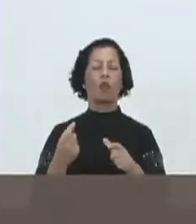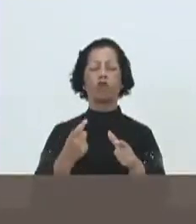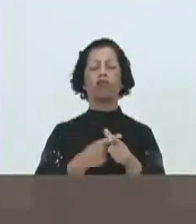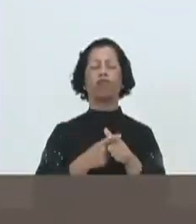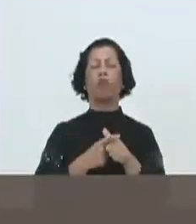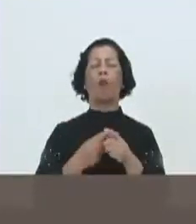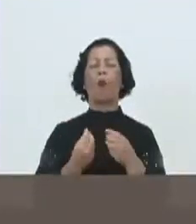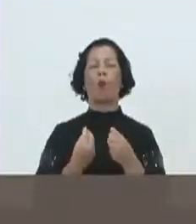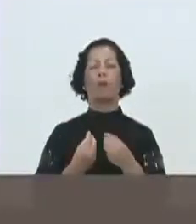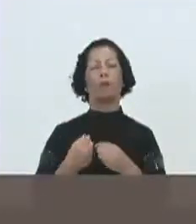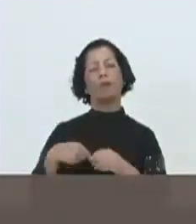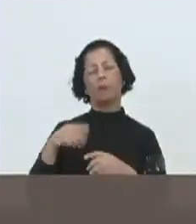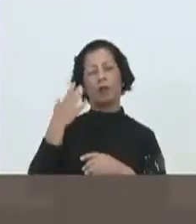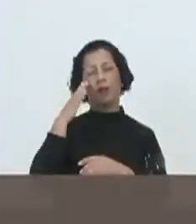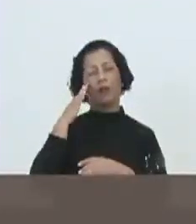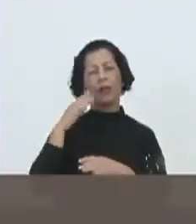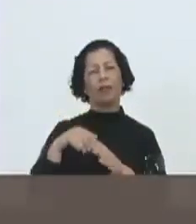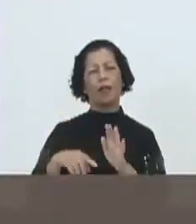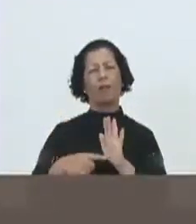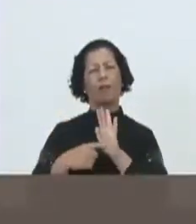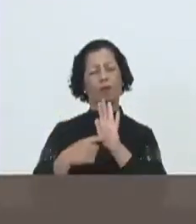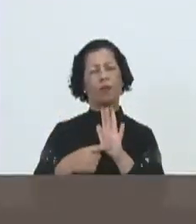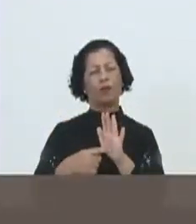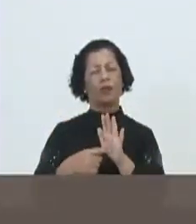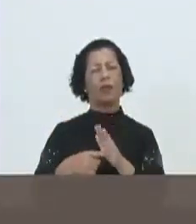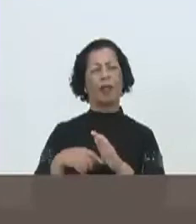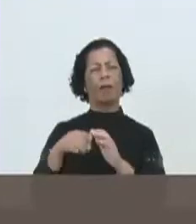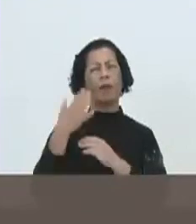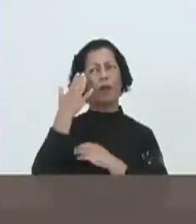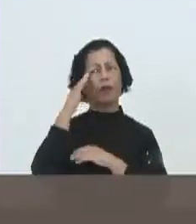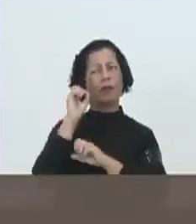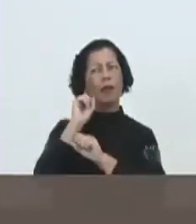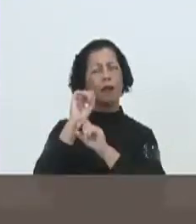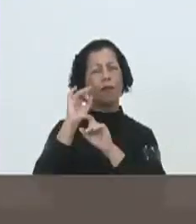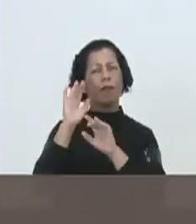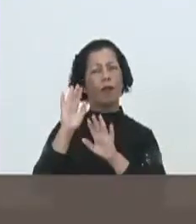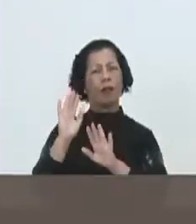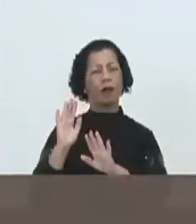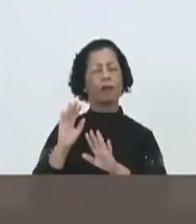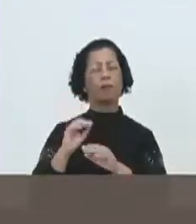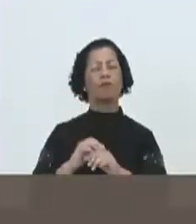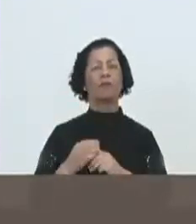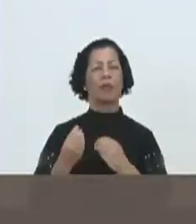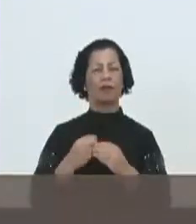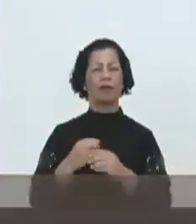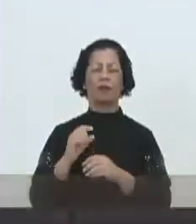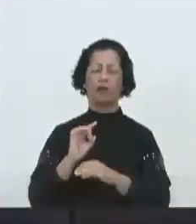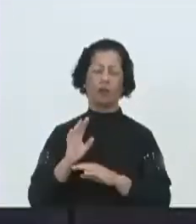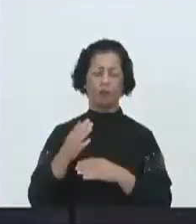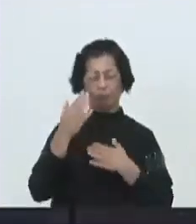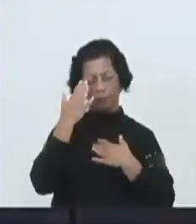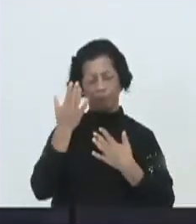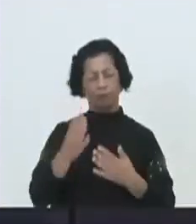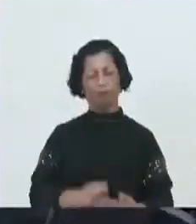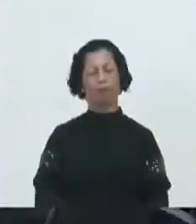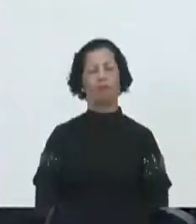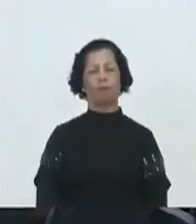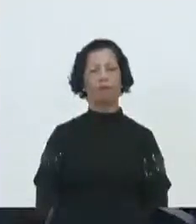democrático pra gente entr para quem nos assiste uma resposta mais consolidada é isso só obrigado